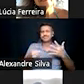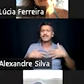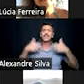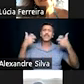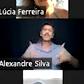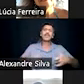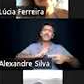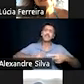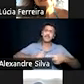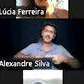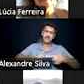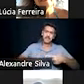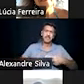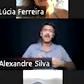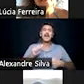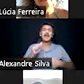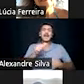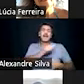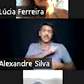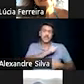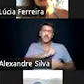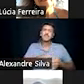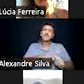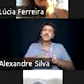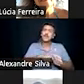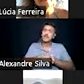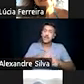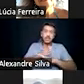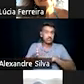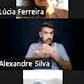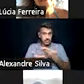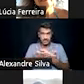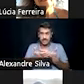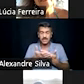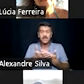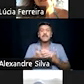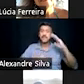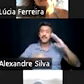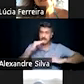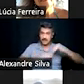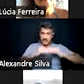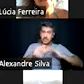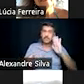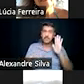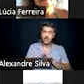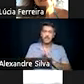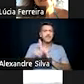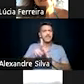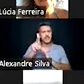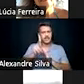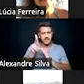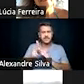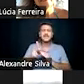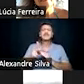de entrada de alunos, pesquisadores, estudantes, até mesmo de técnicos da Petrobras, da